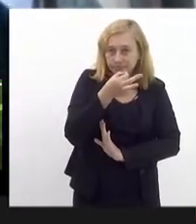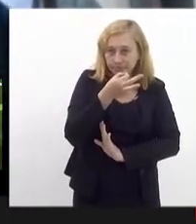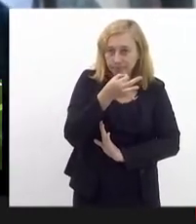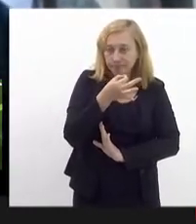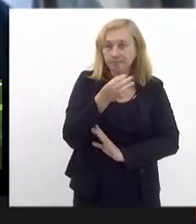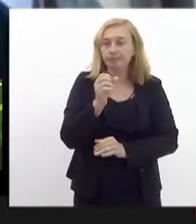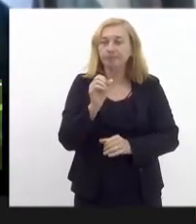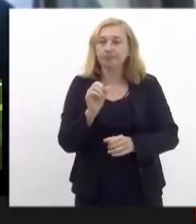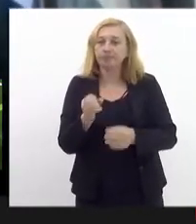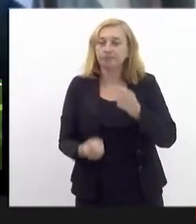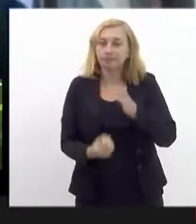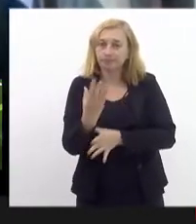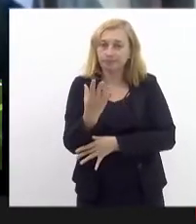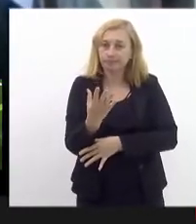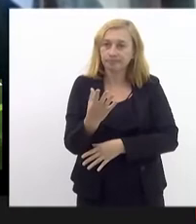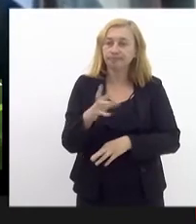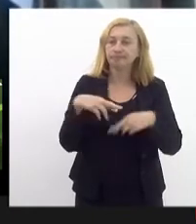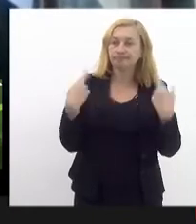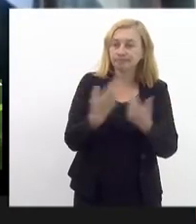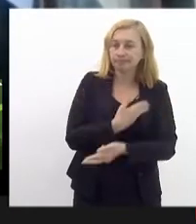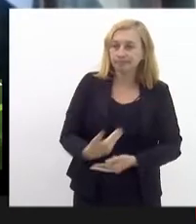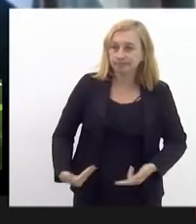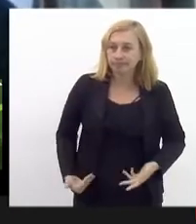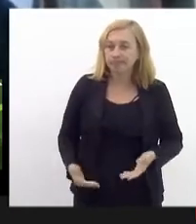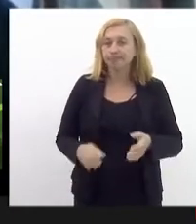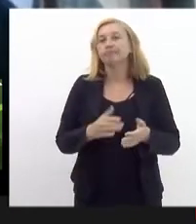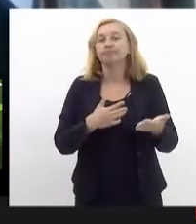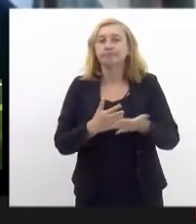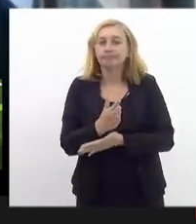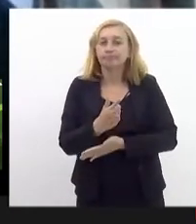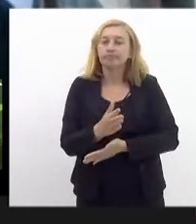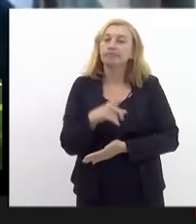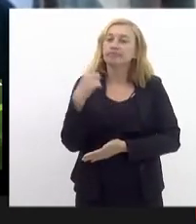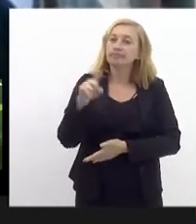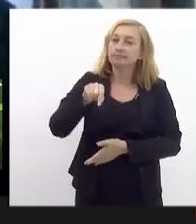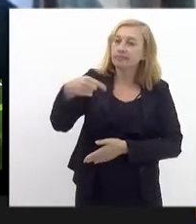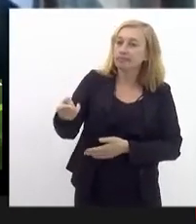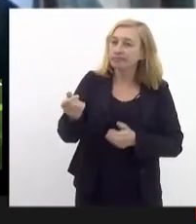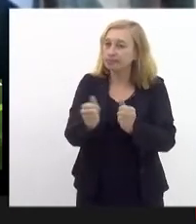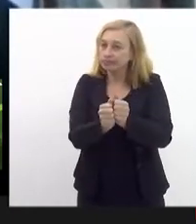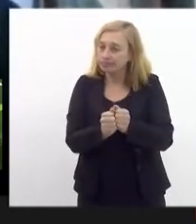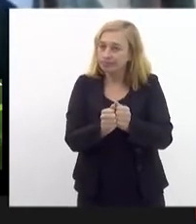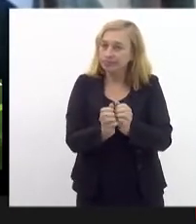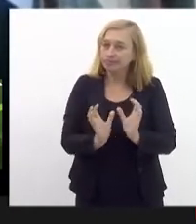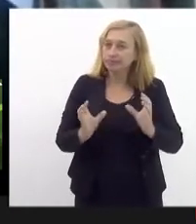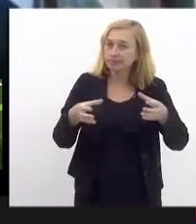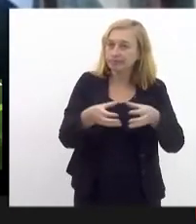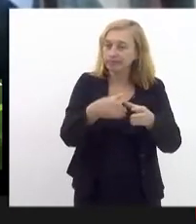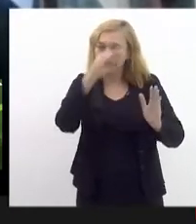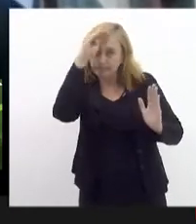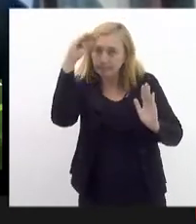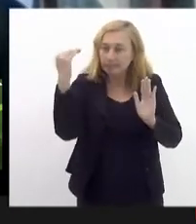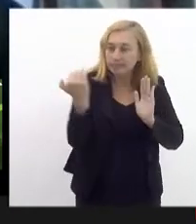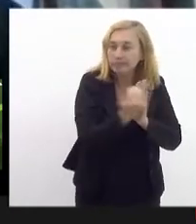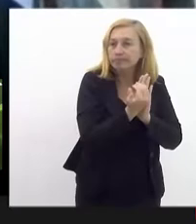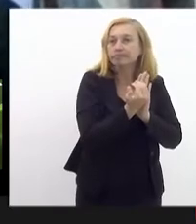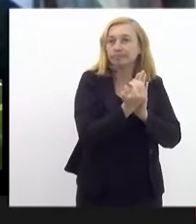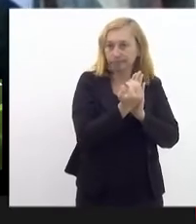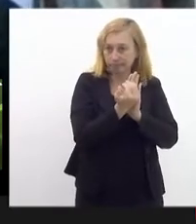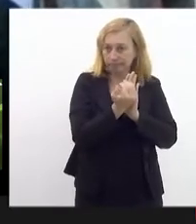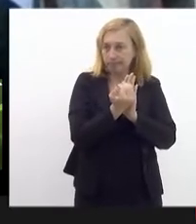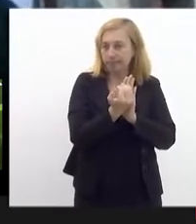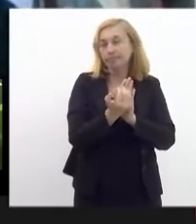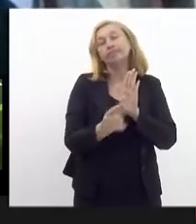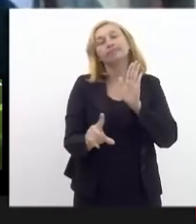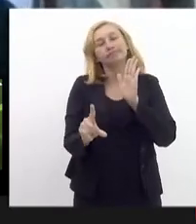nessa audiência, que seja sancionada, e depois nós vamos estar juntos na comissão do Cumpra-se, fazendo o Cumpra-se para que